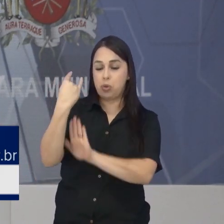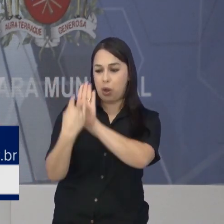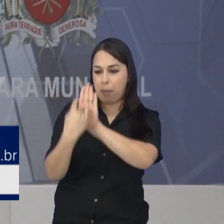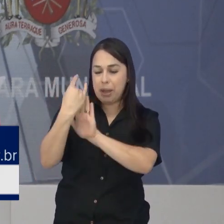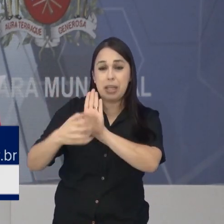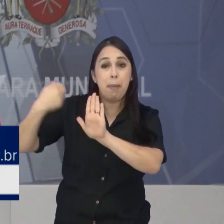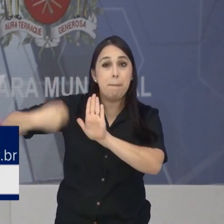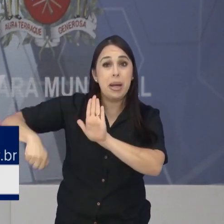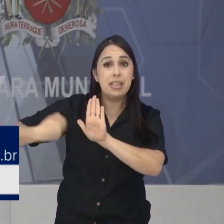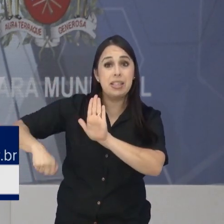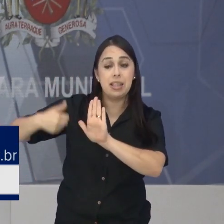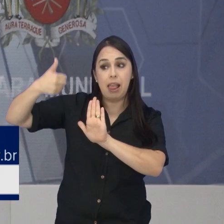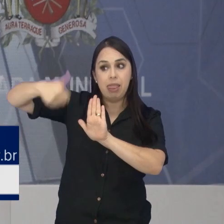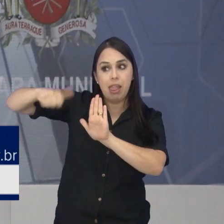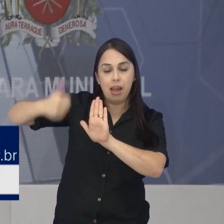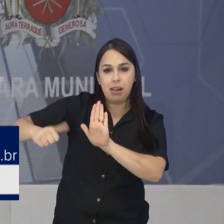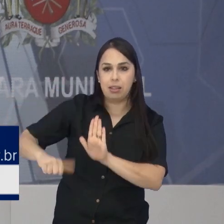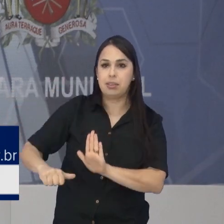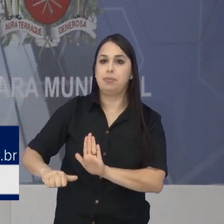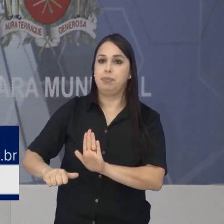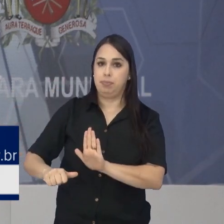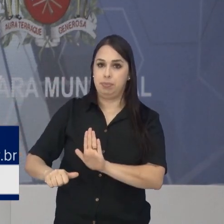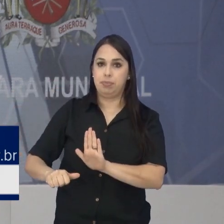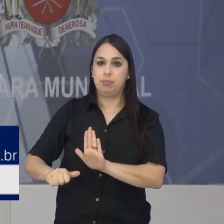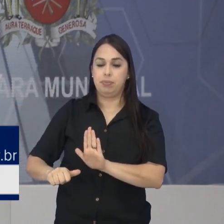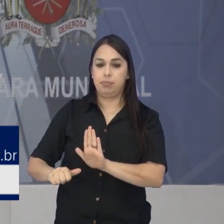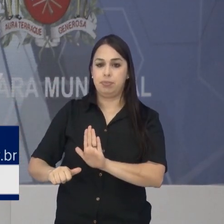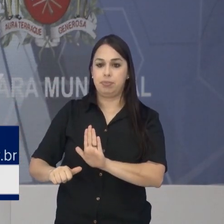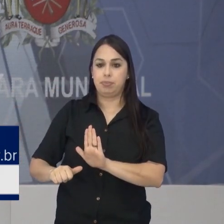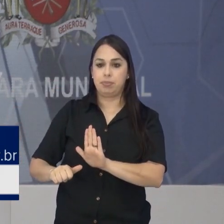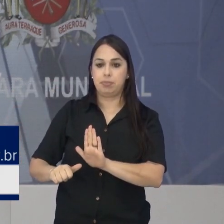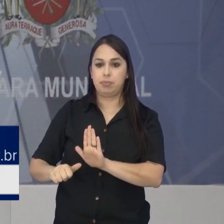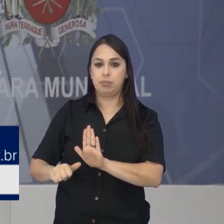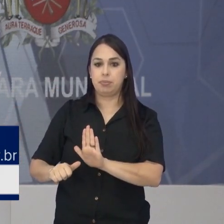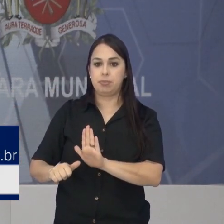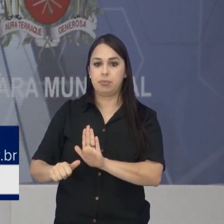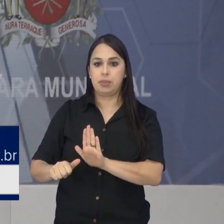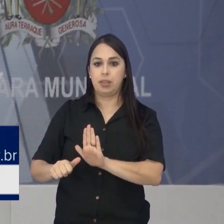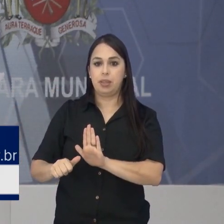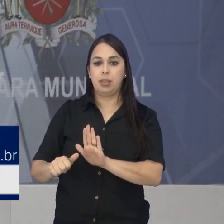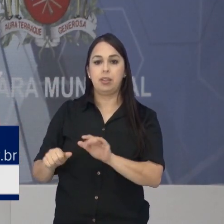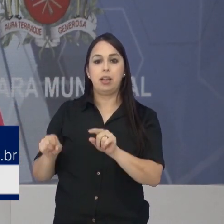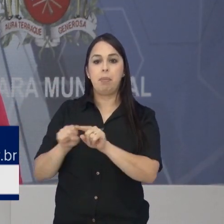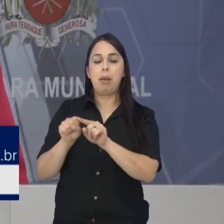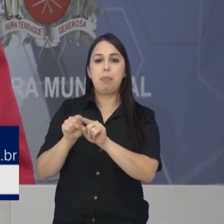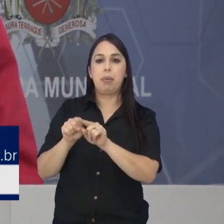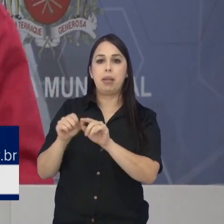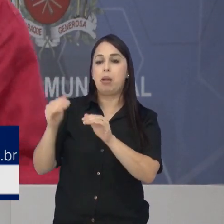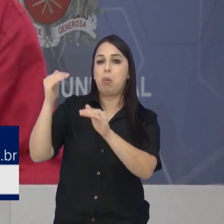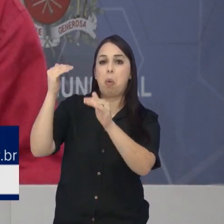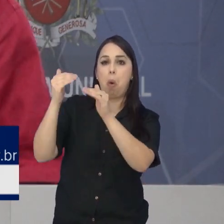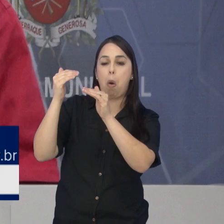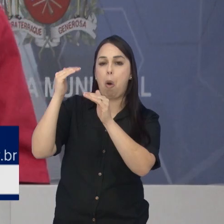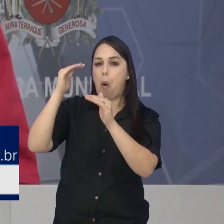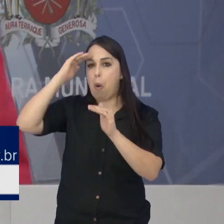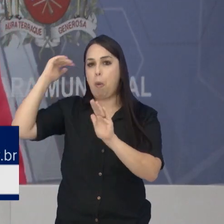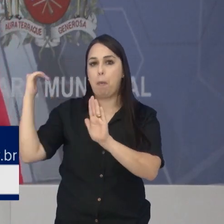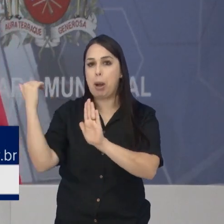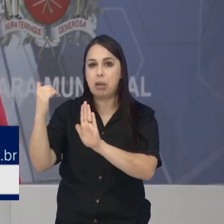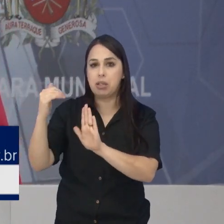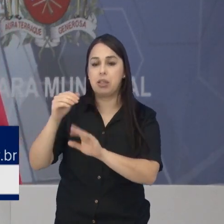necessários para a análise das licitações, desatendendo parcialmente os dispositivos da Lei